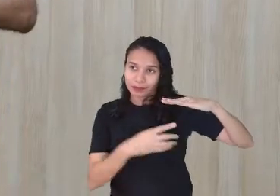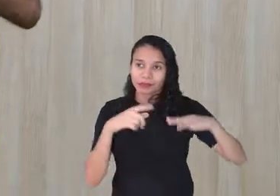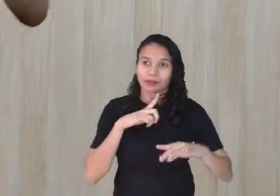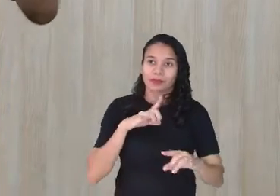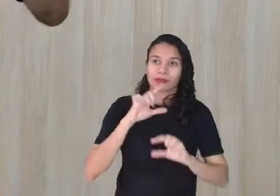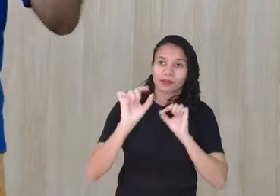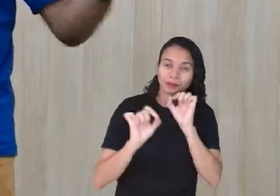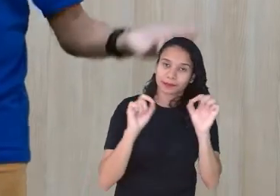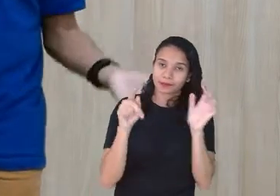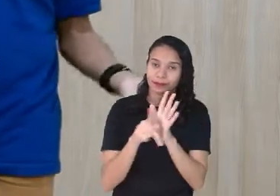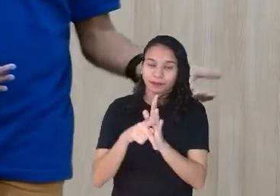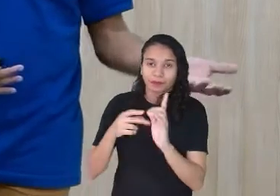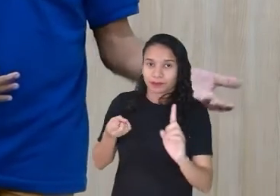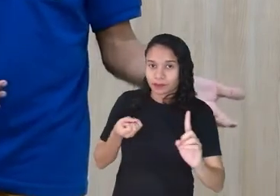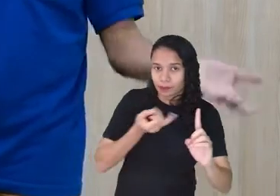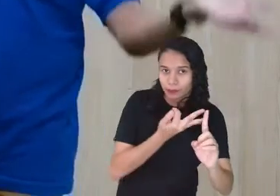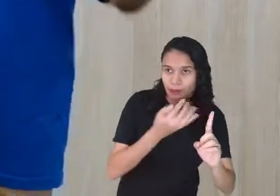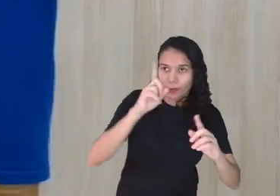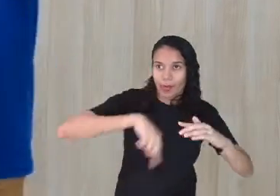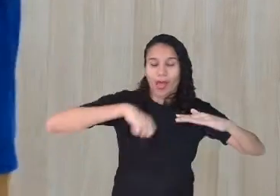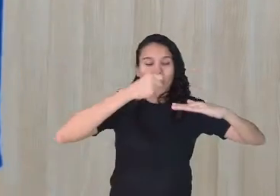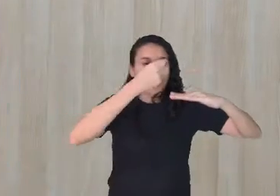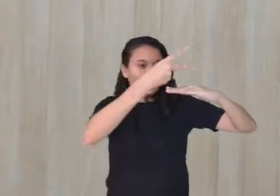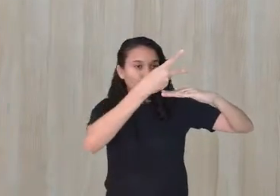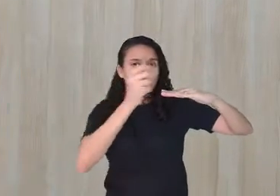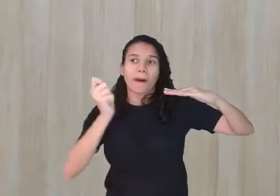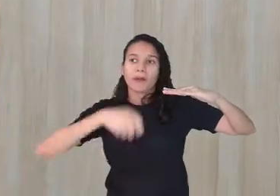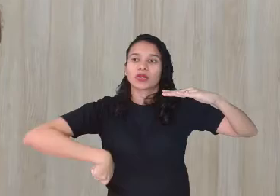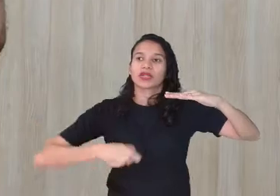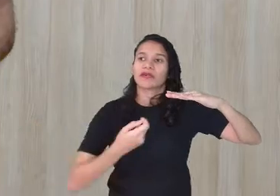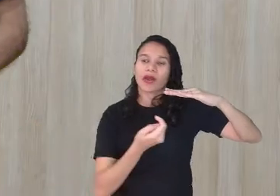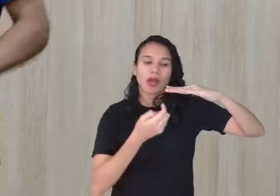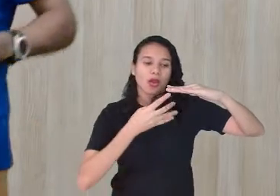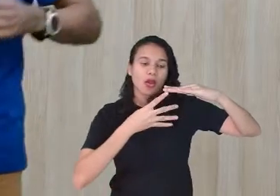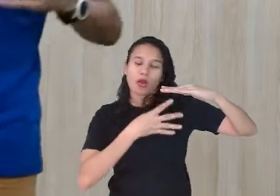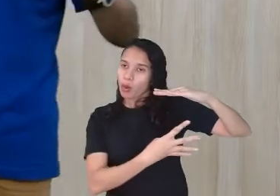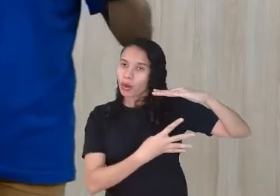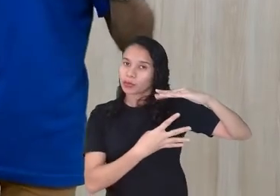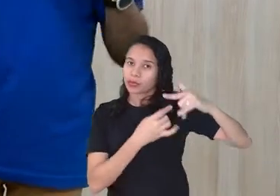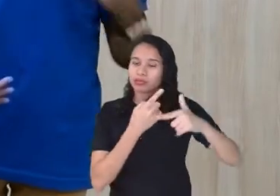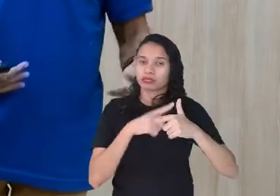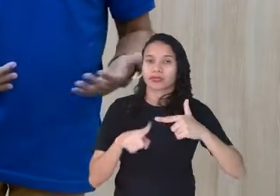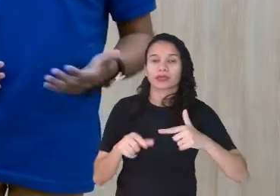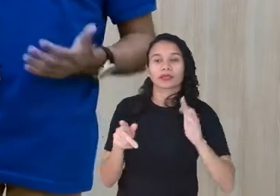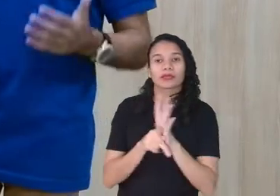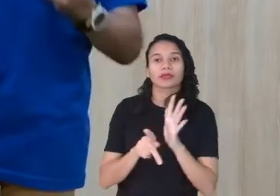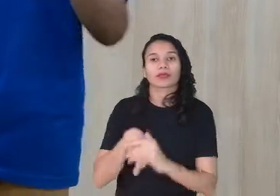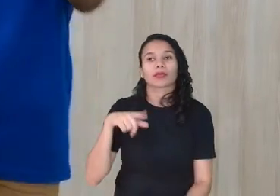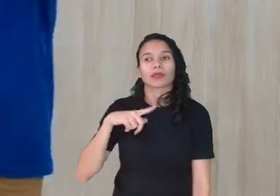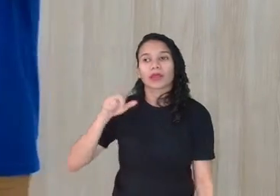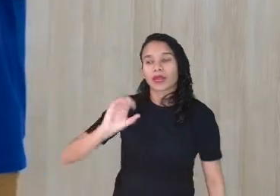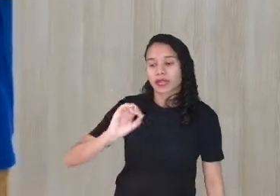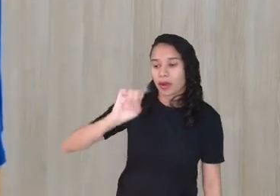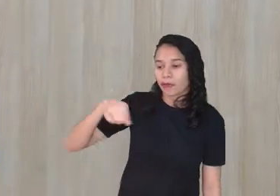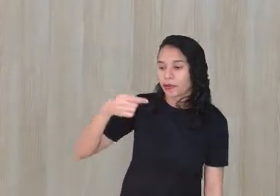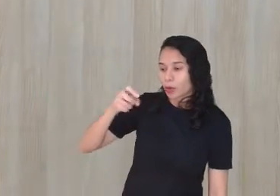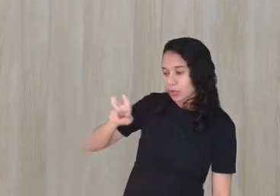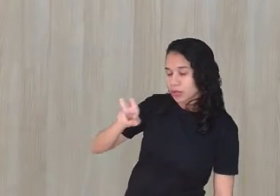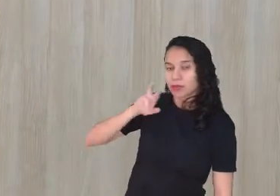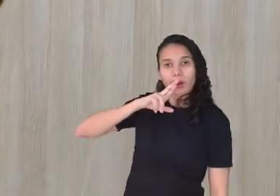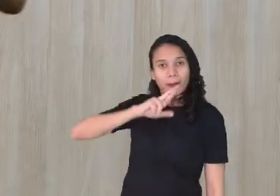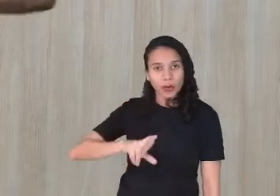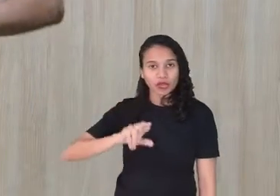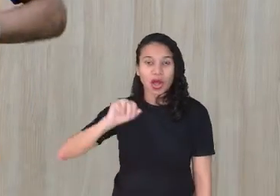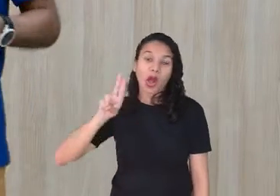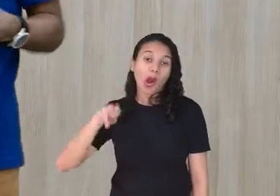os casos favoráveis é igual a 2, os casos possíveis vai dar igual a 4. Se eu dividir 2 por 4, vai dar 0,5 ou